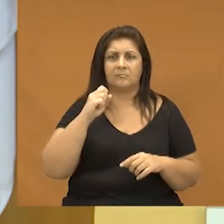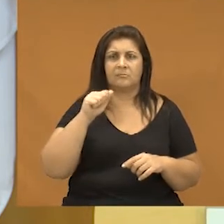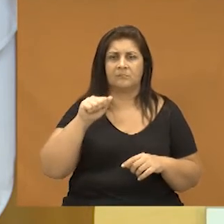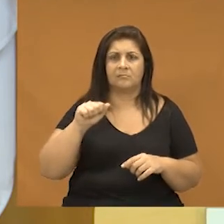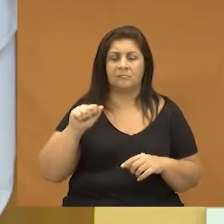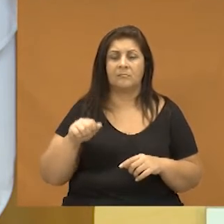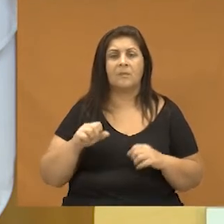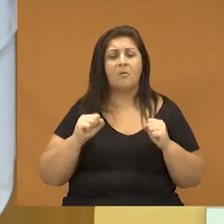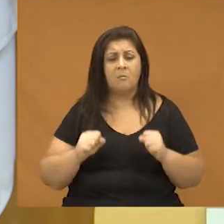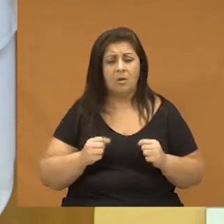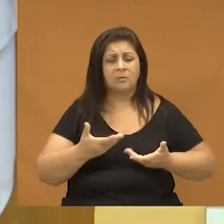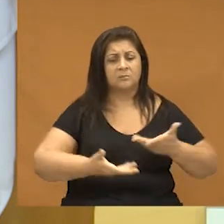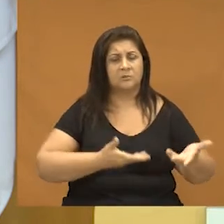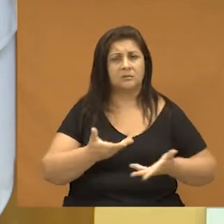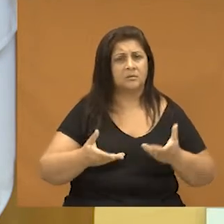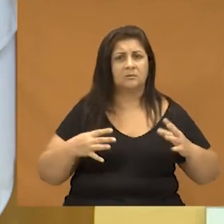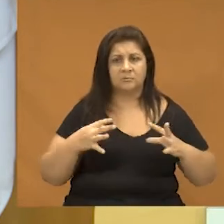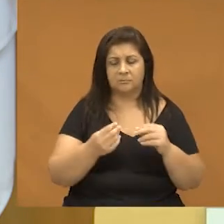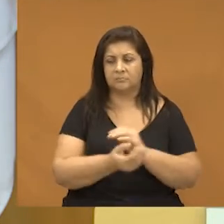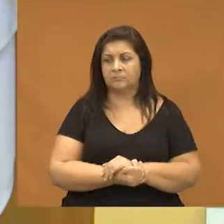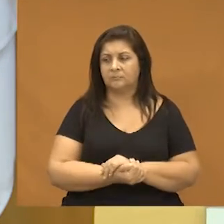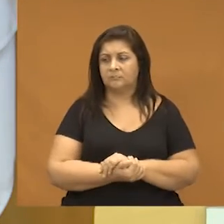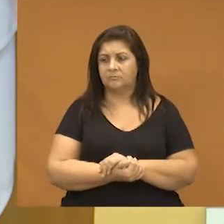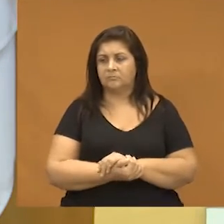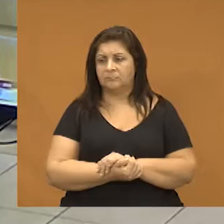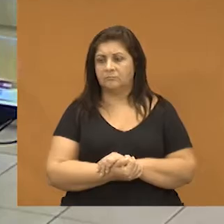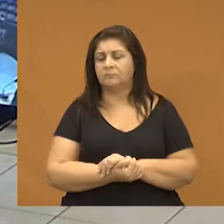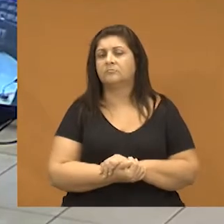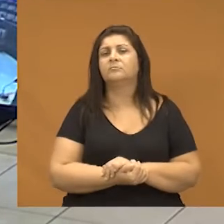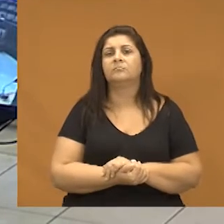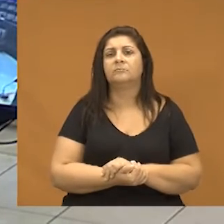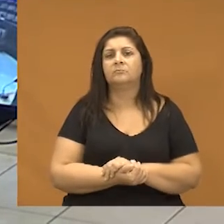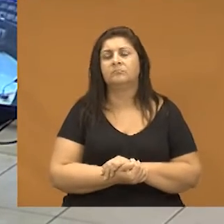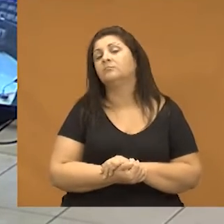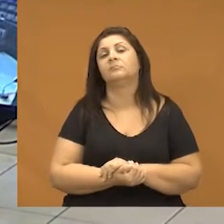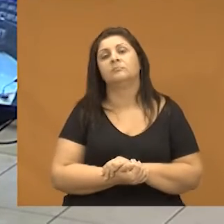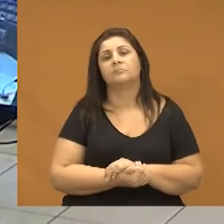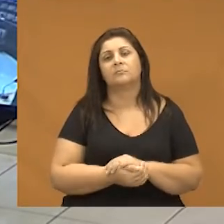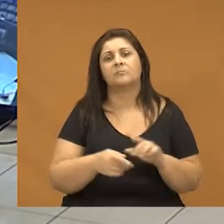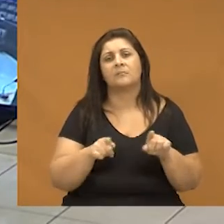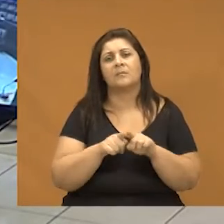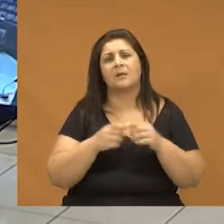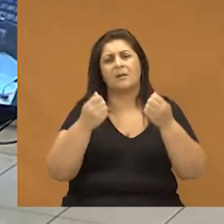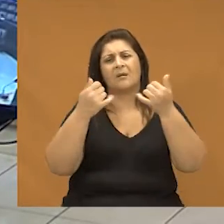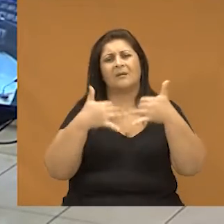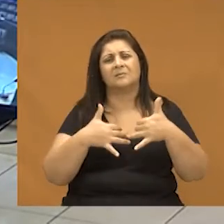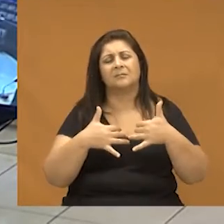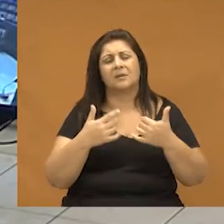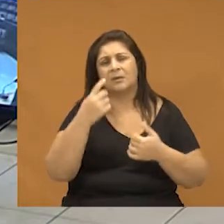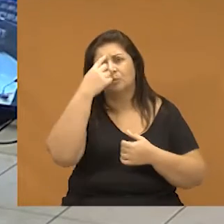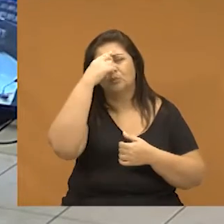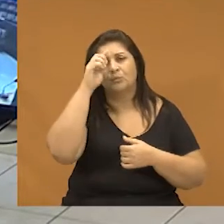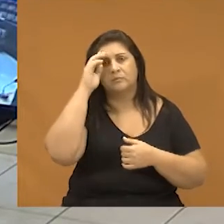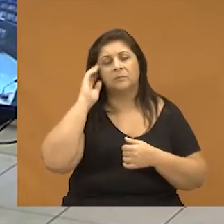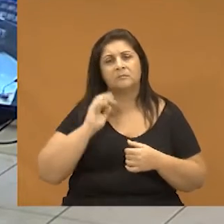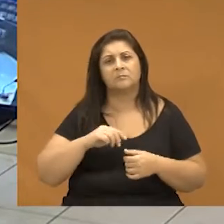convênios e ela pode dar esse atendimento para todo mundo. Vereador Rodrigo, mais uma dúvida, até para que oriente o nosso voto aqui. Tem